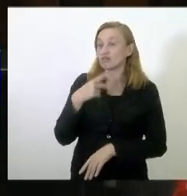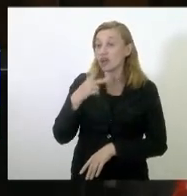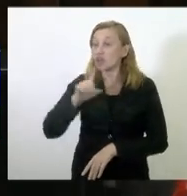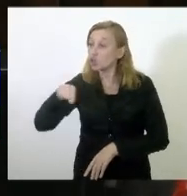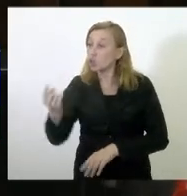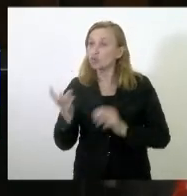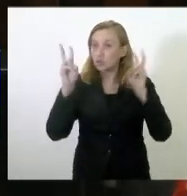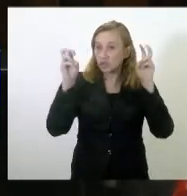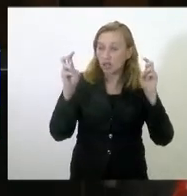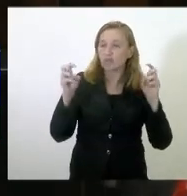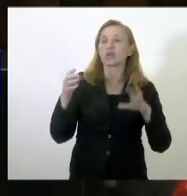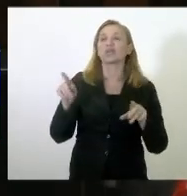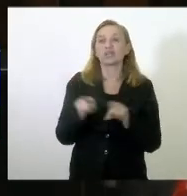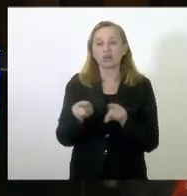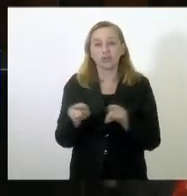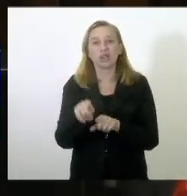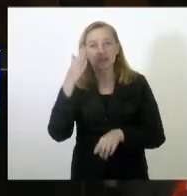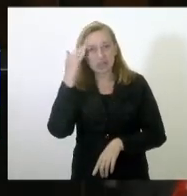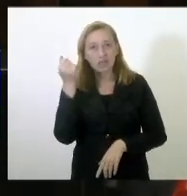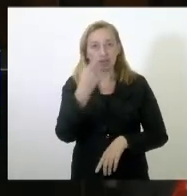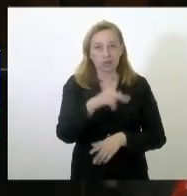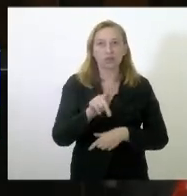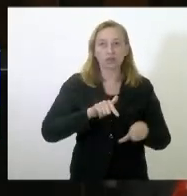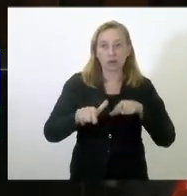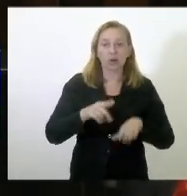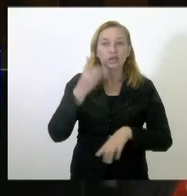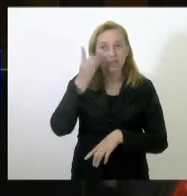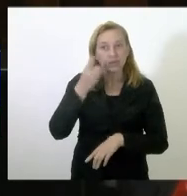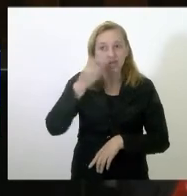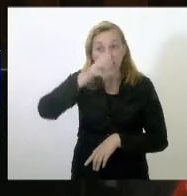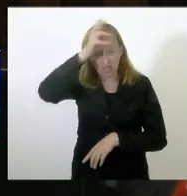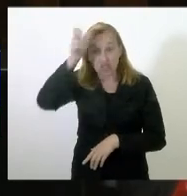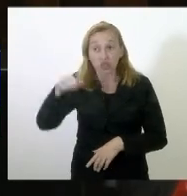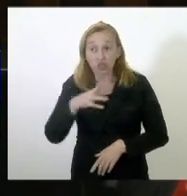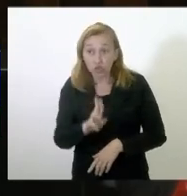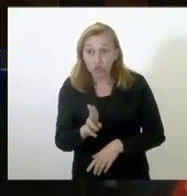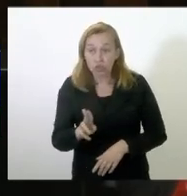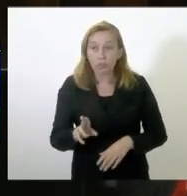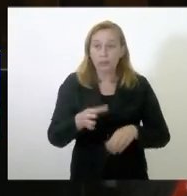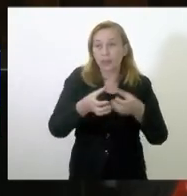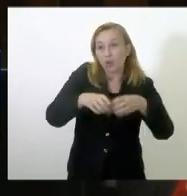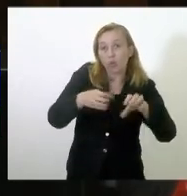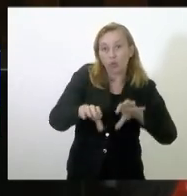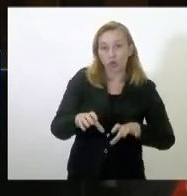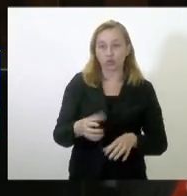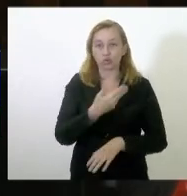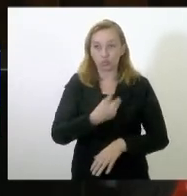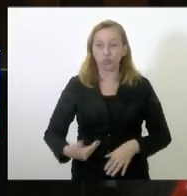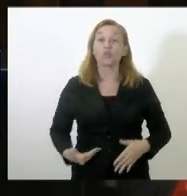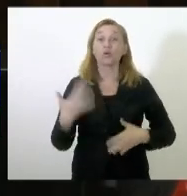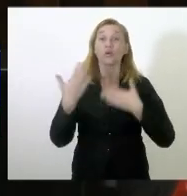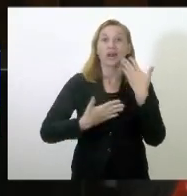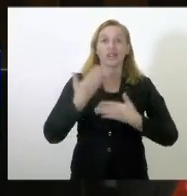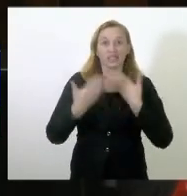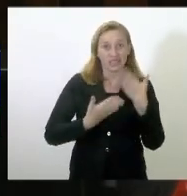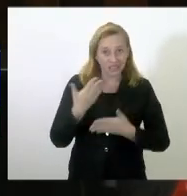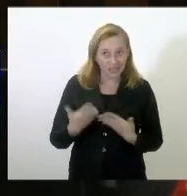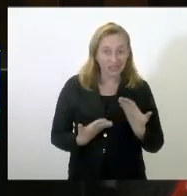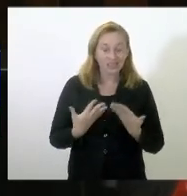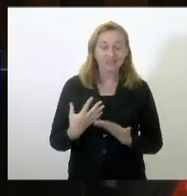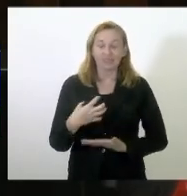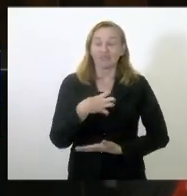relevante, que eu também sei que é objeto do mandato de Vossa Excelência, deputada Tia Ju, que é a questão dos concursos públicos. Com muita alegria, eu me